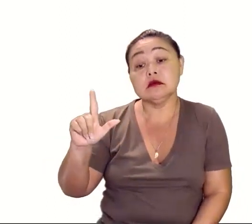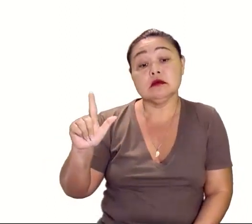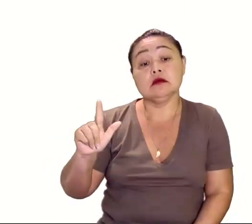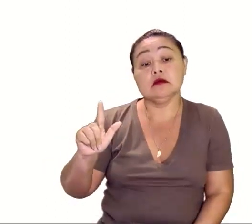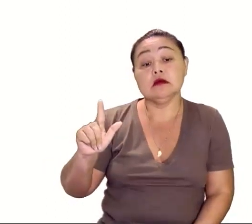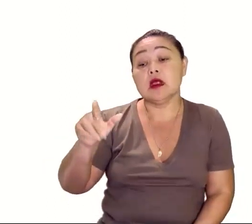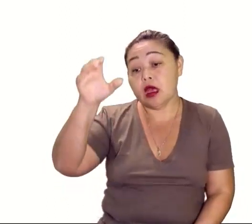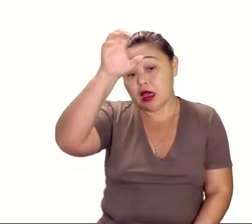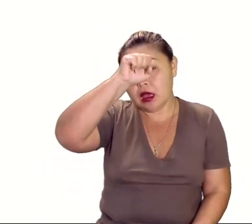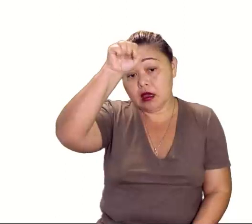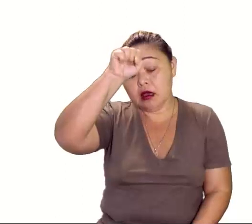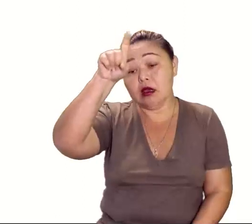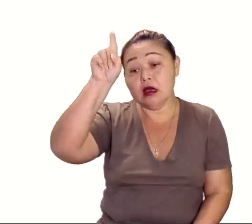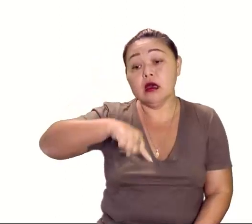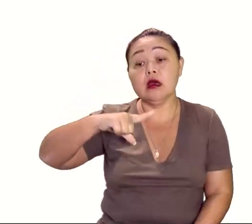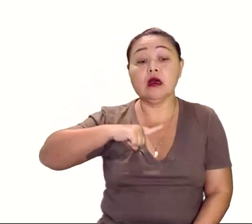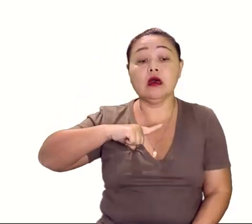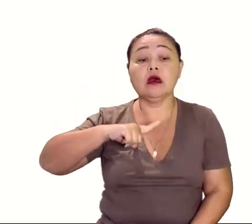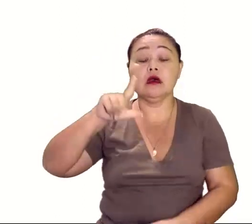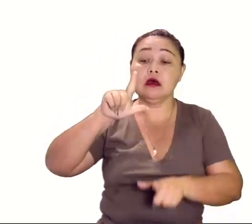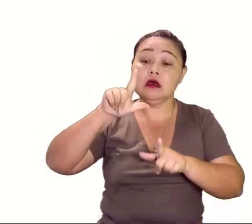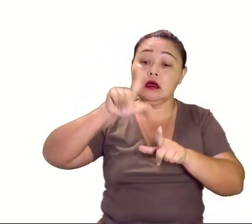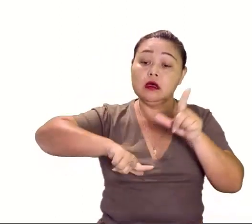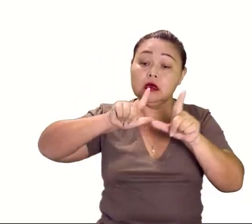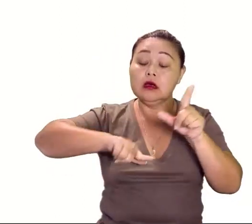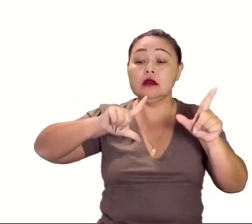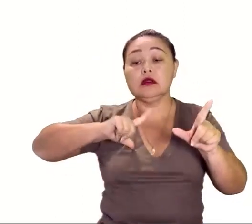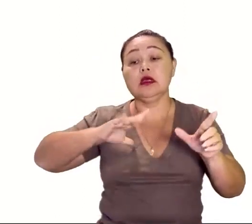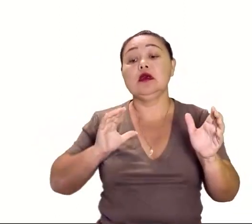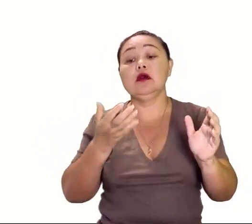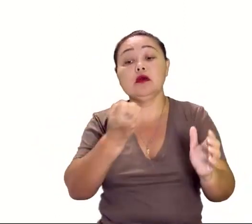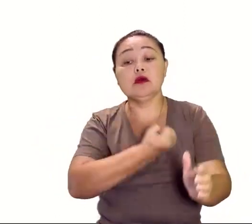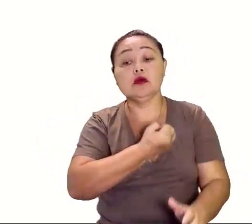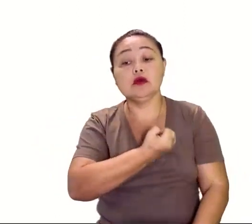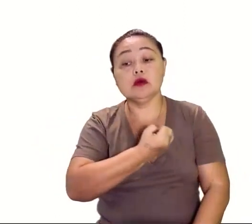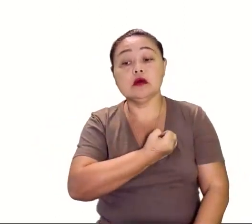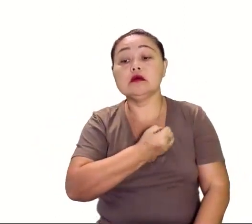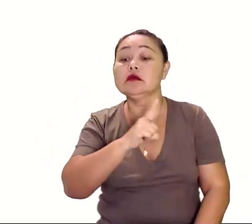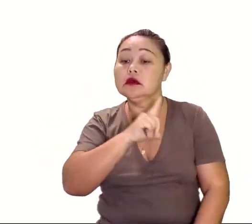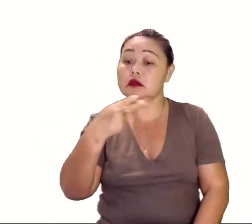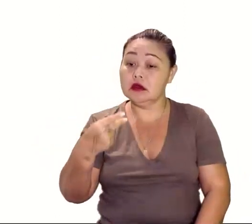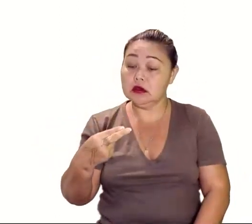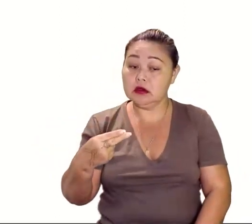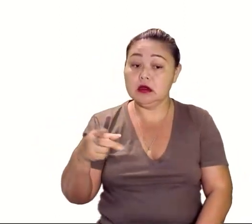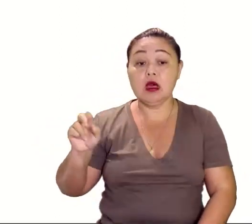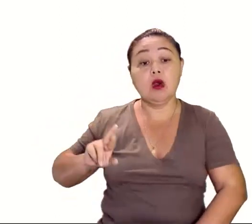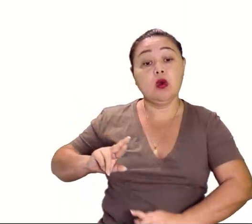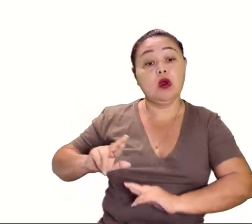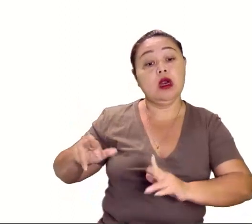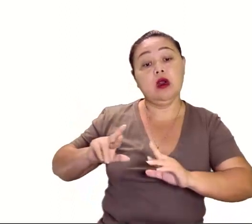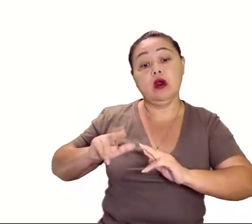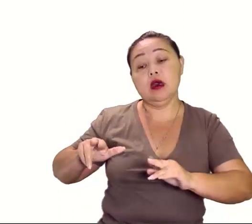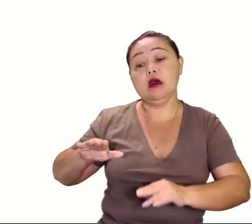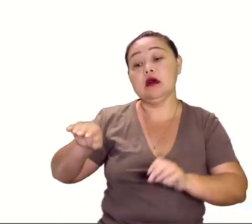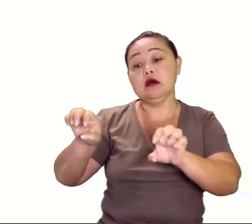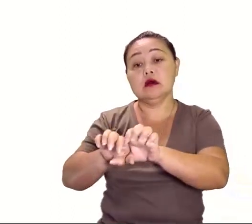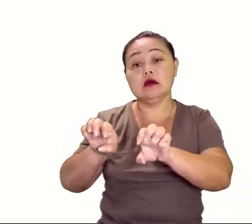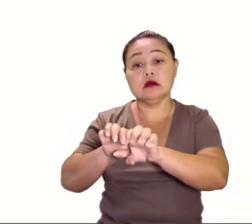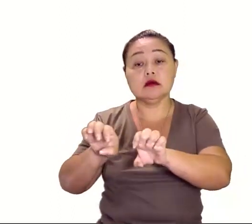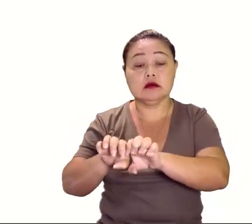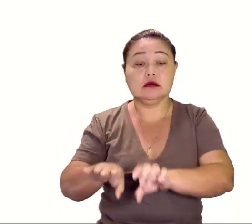Nós aprendemos que equação tem que ter letras, tem que ter números e tem que ter uma igualdade. Ah, então essa aqui, vamos lá, não é